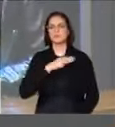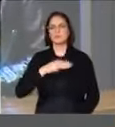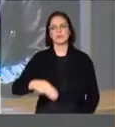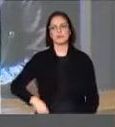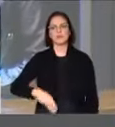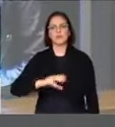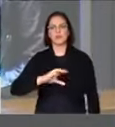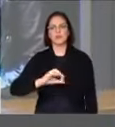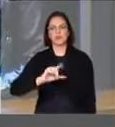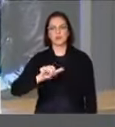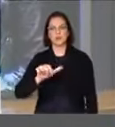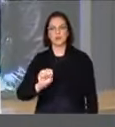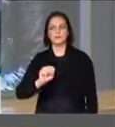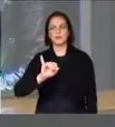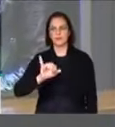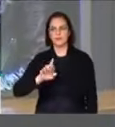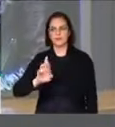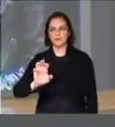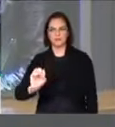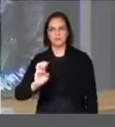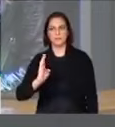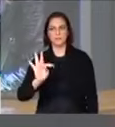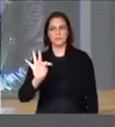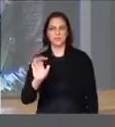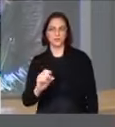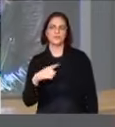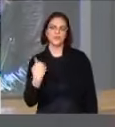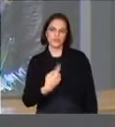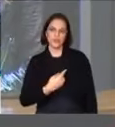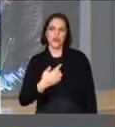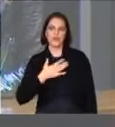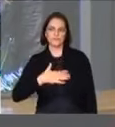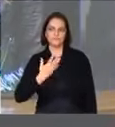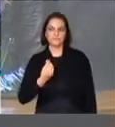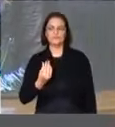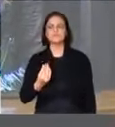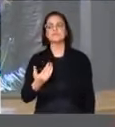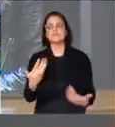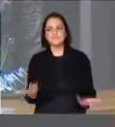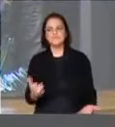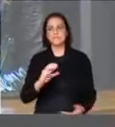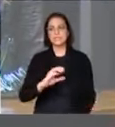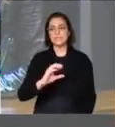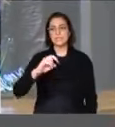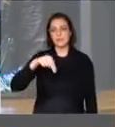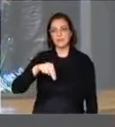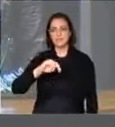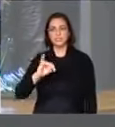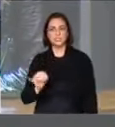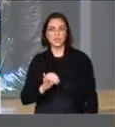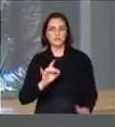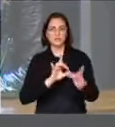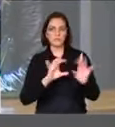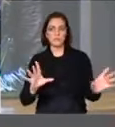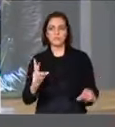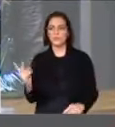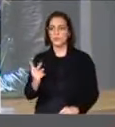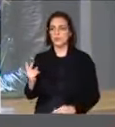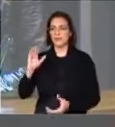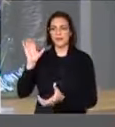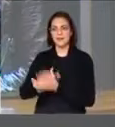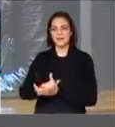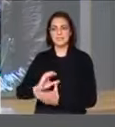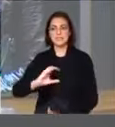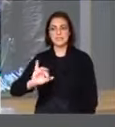Brito, que a gente admira muito, o CNJ nos deu a possibilidade de a gente casar no civil, e